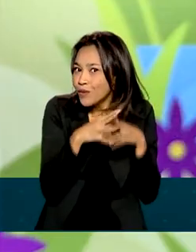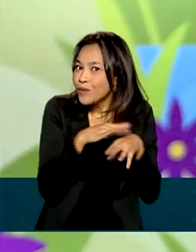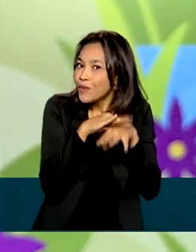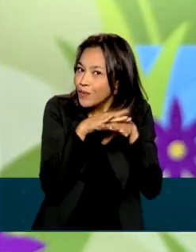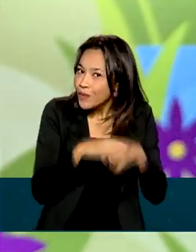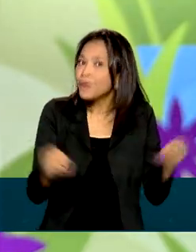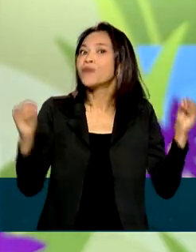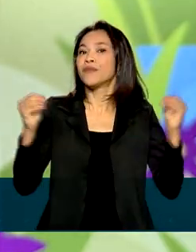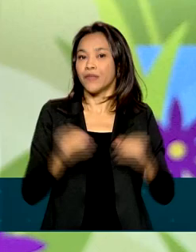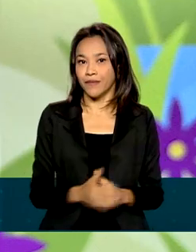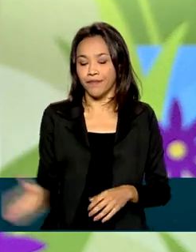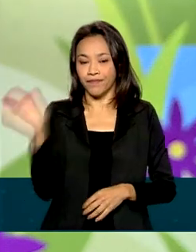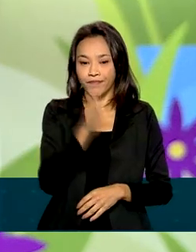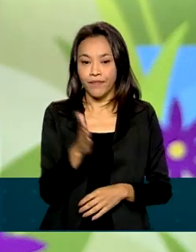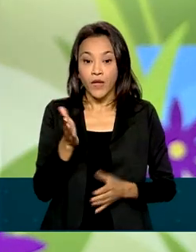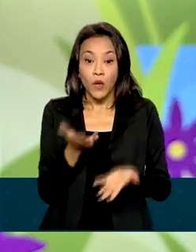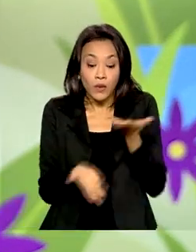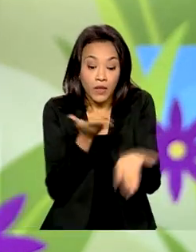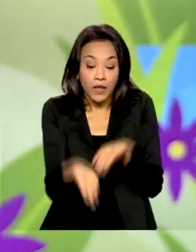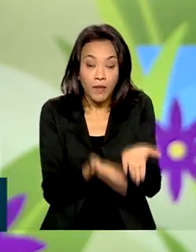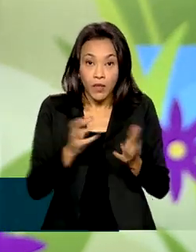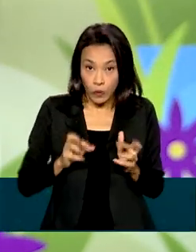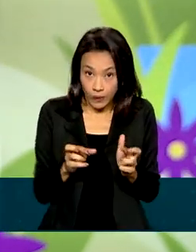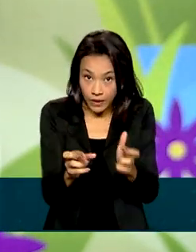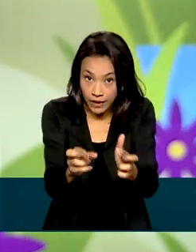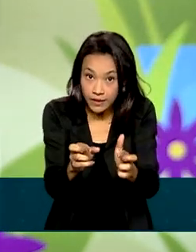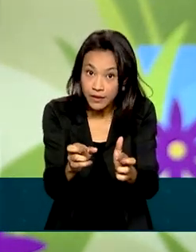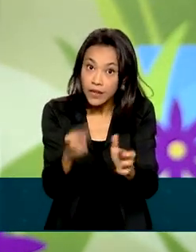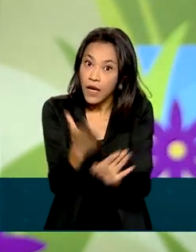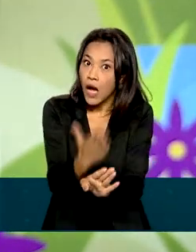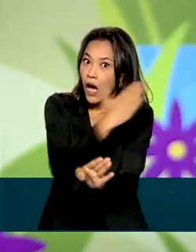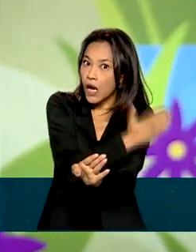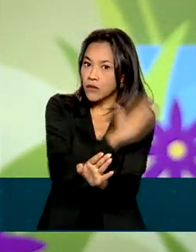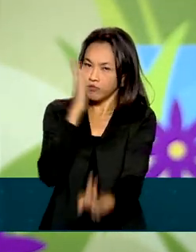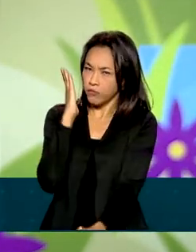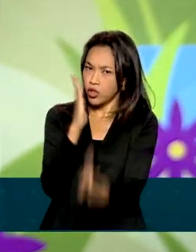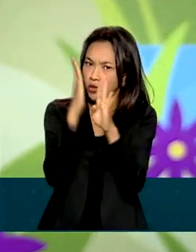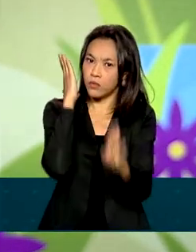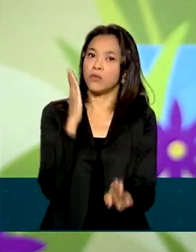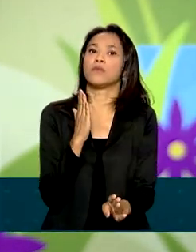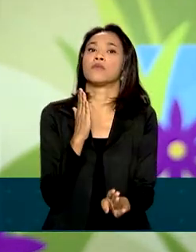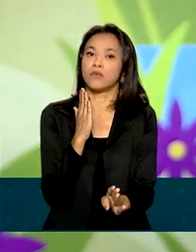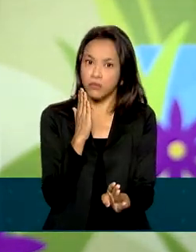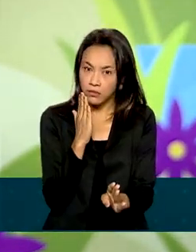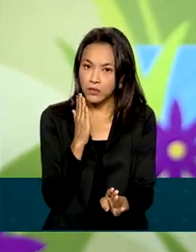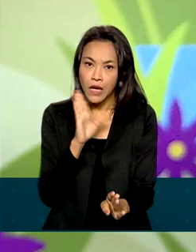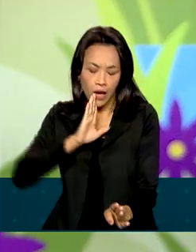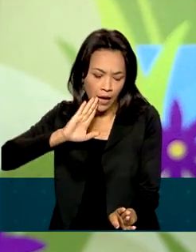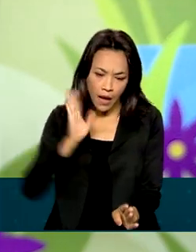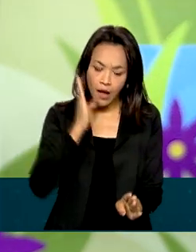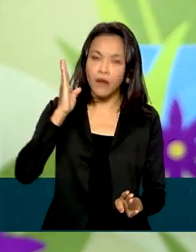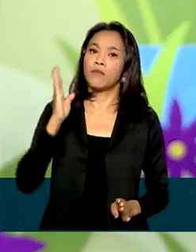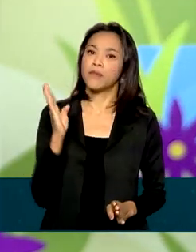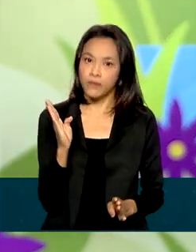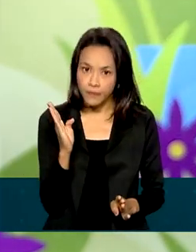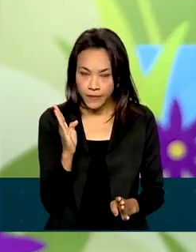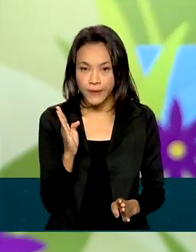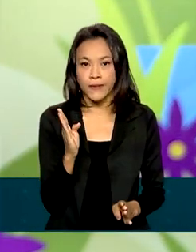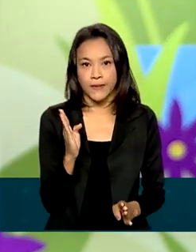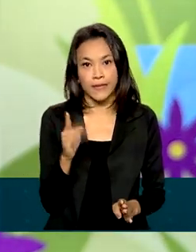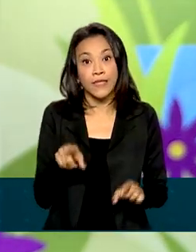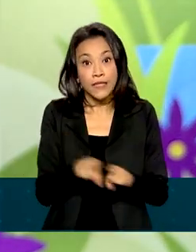O tratamento do câncer, uma vez instituído de uma forma precoce, de uma forma imediata e de uma